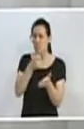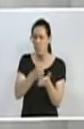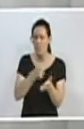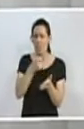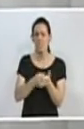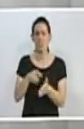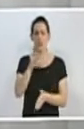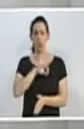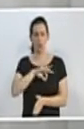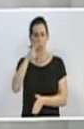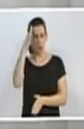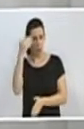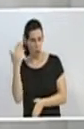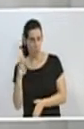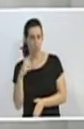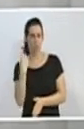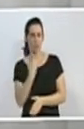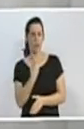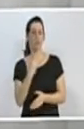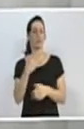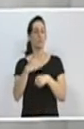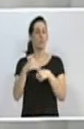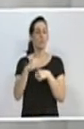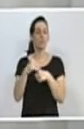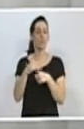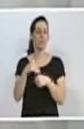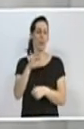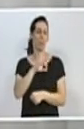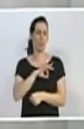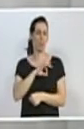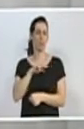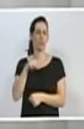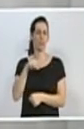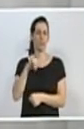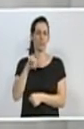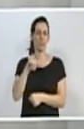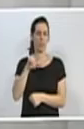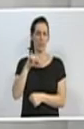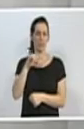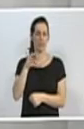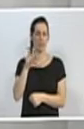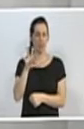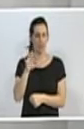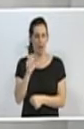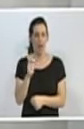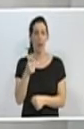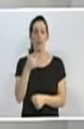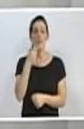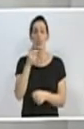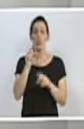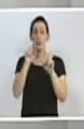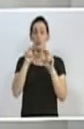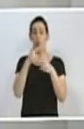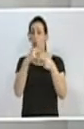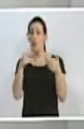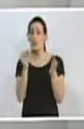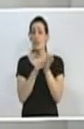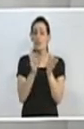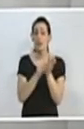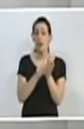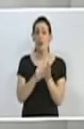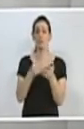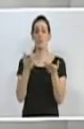de honra da nossa querida Polícia Militar, falando da carência. Quero falar do benefício, quero falar